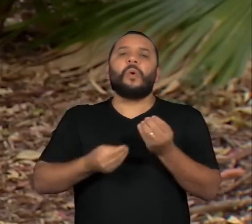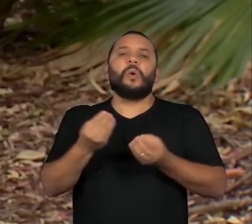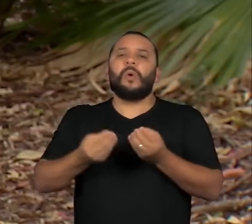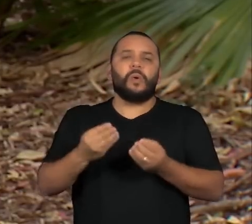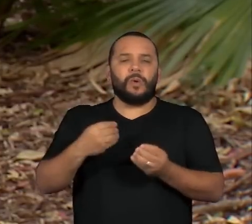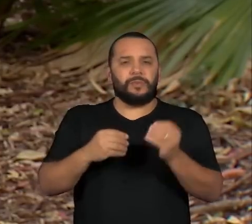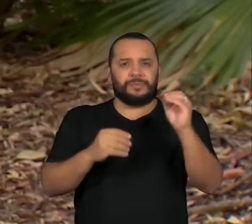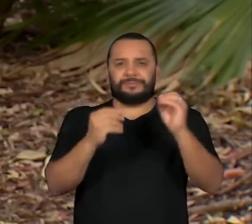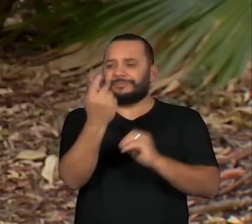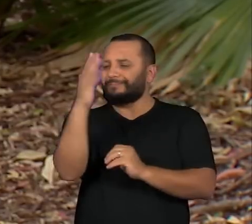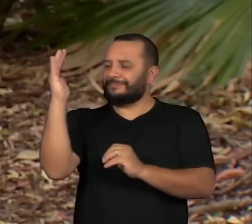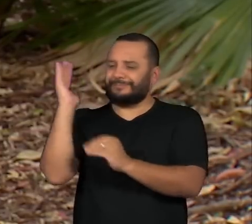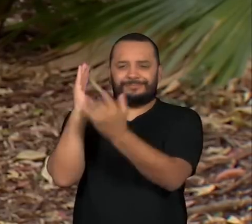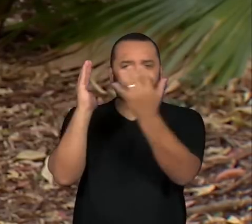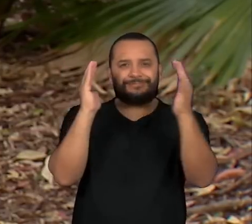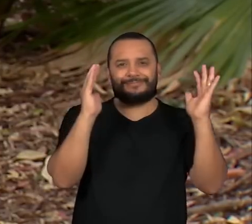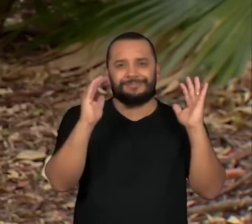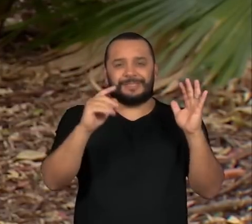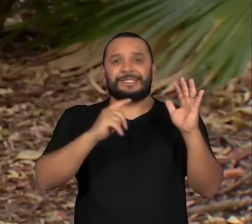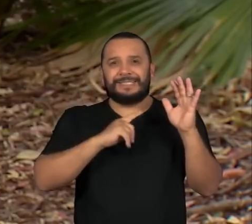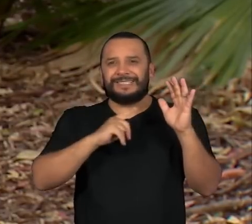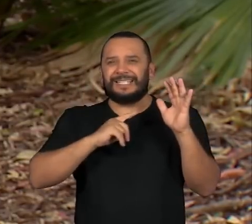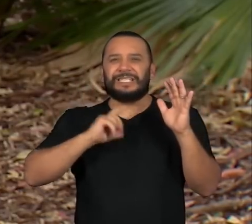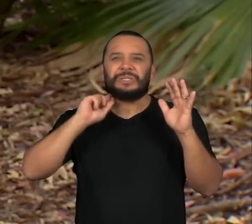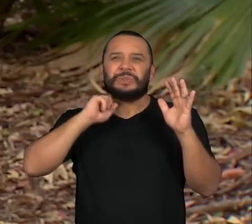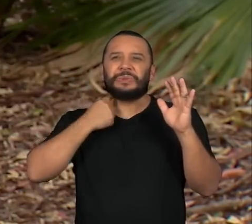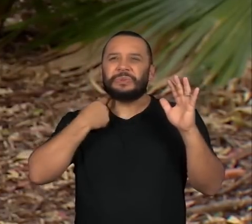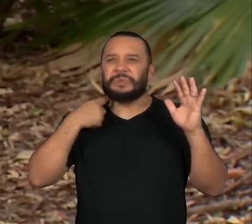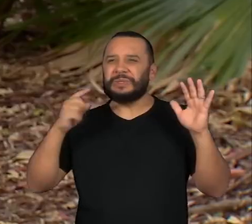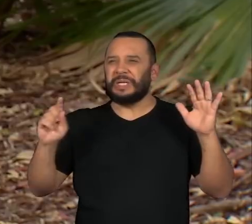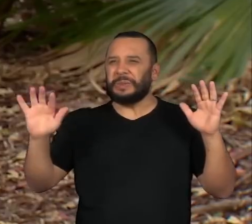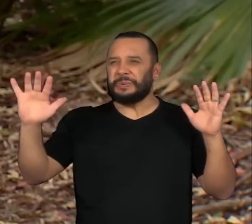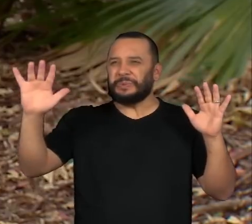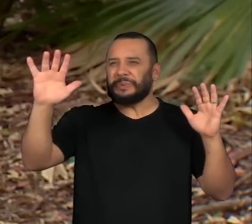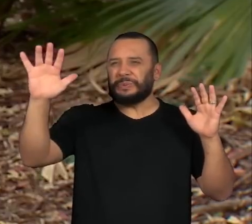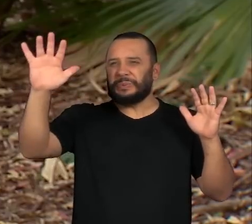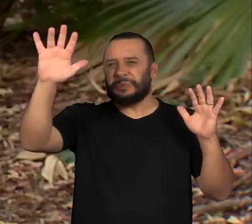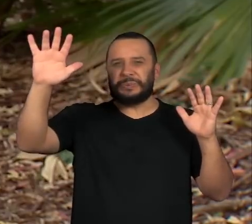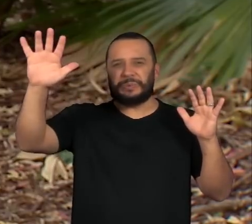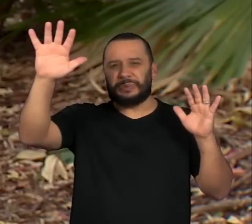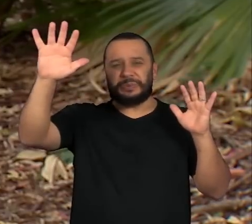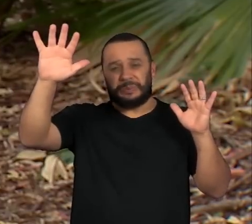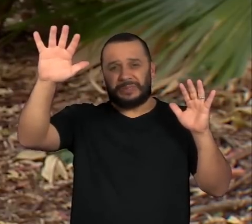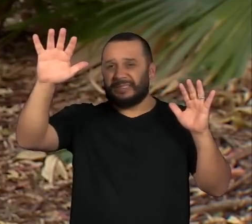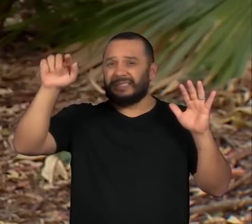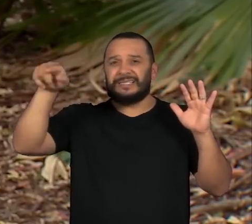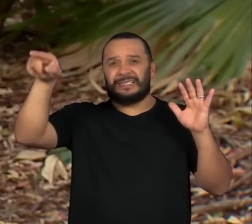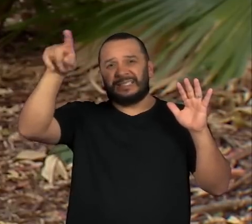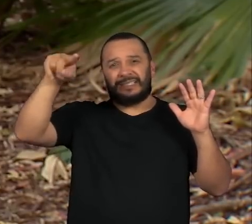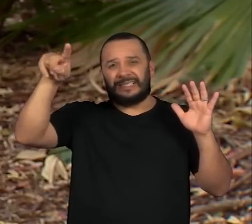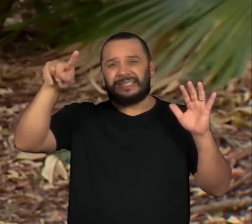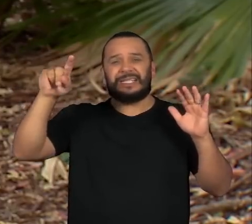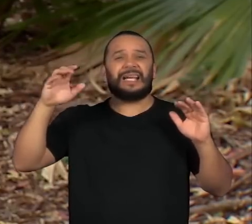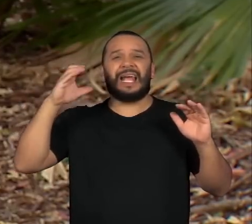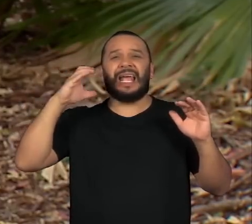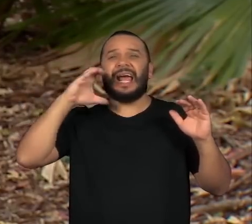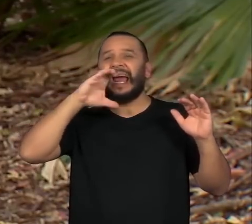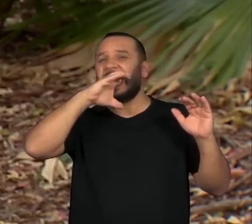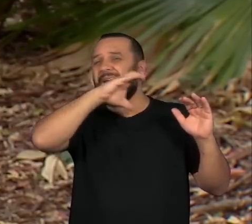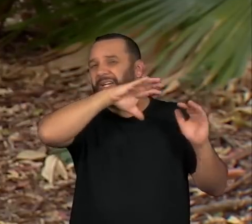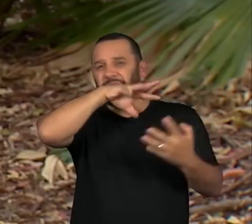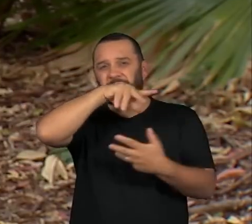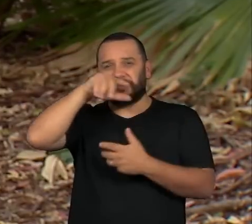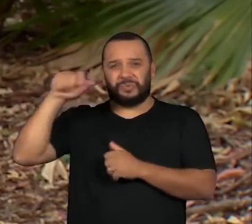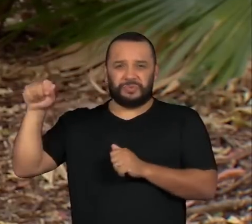funcionamento fascinantes. Gases poluentes lançados na atmosfera, que causam o aumento da temperatura média